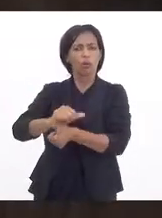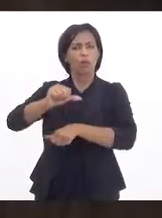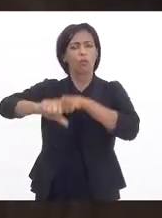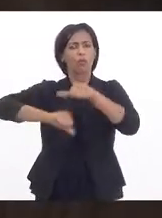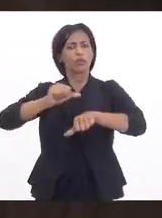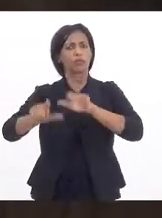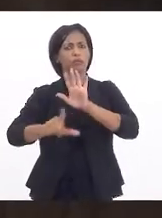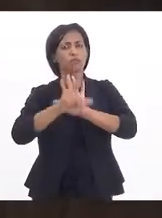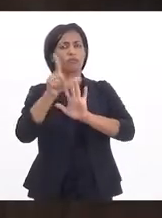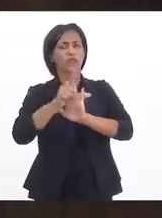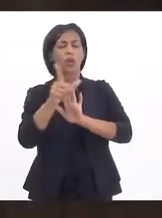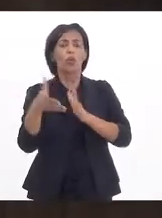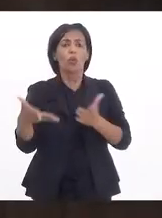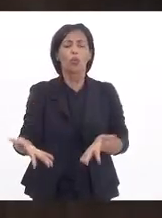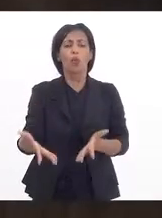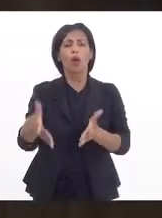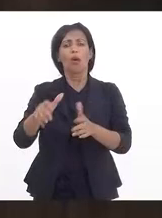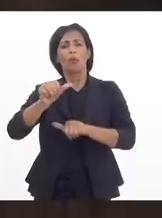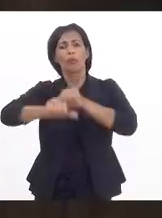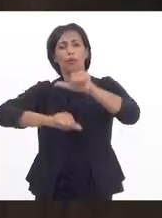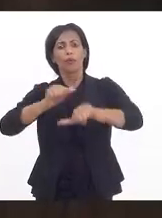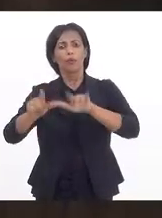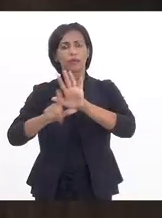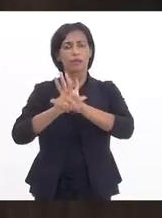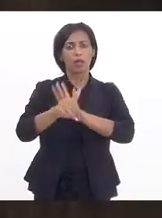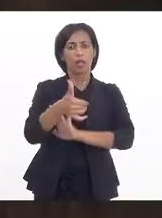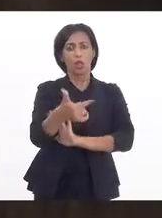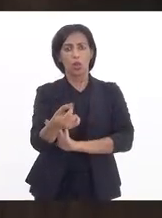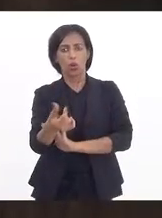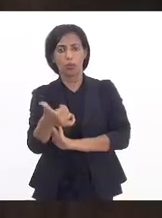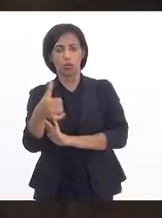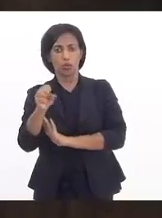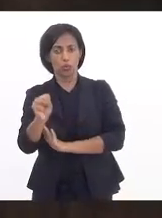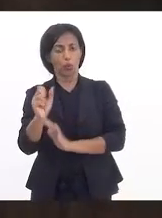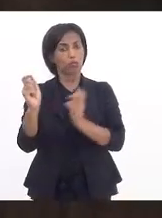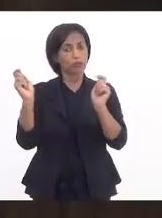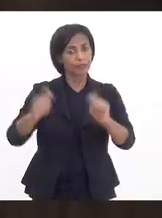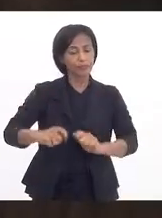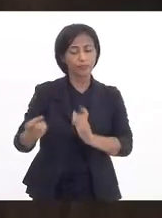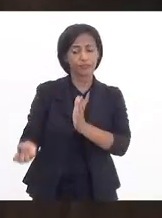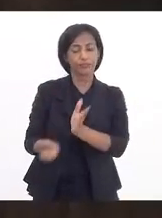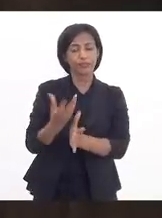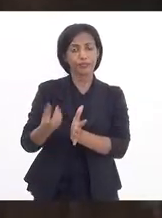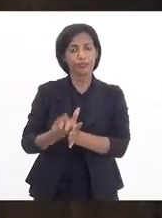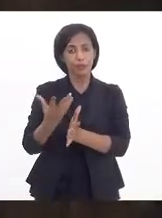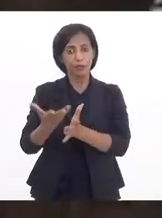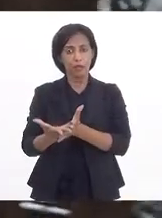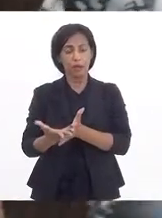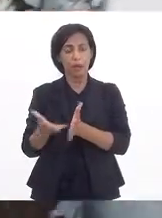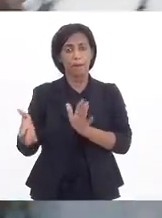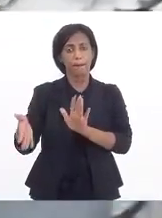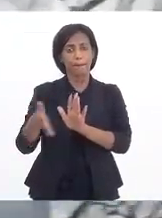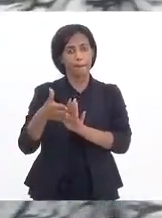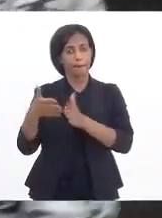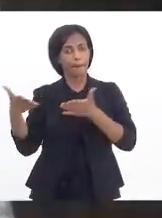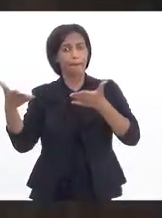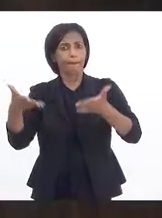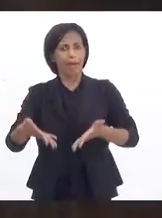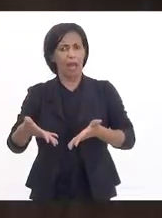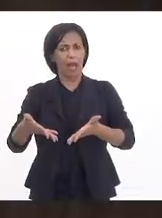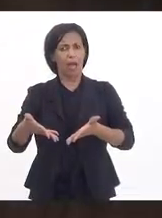quais são eventualmente as mudanças na lei 2018 que a gente pode que a gente pode produzir para sim